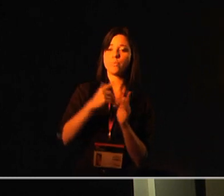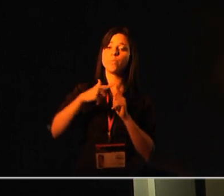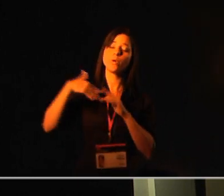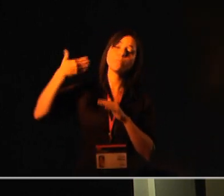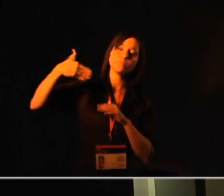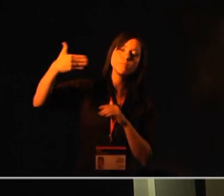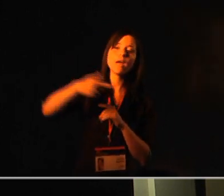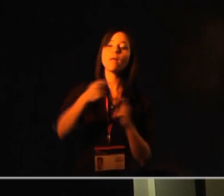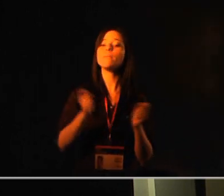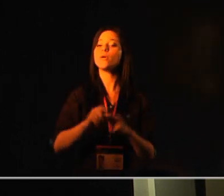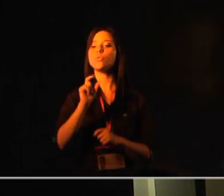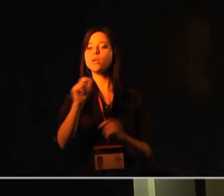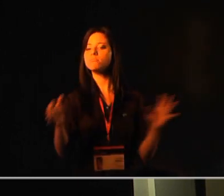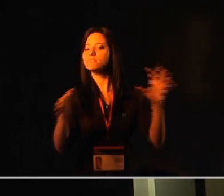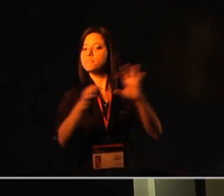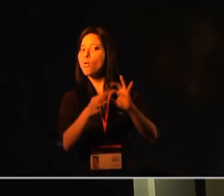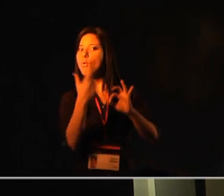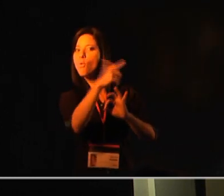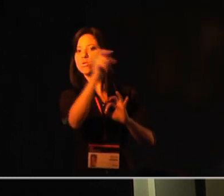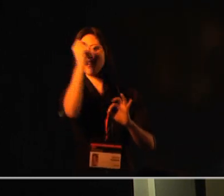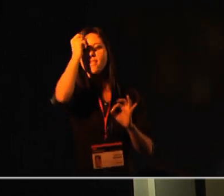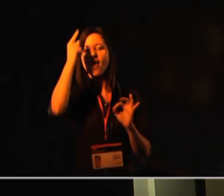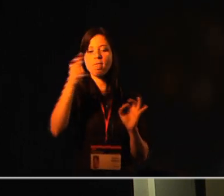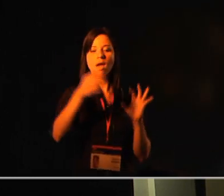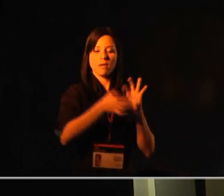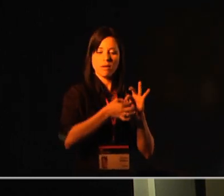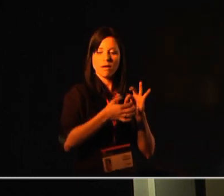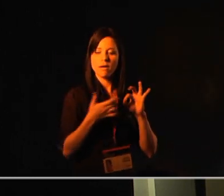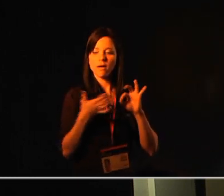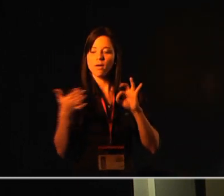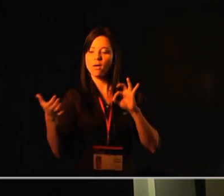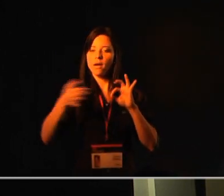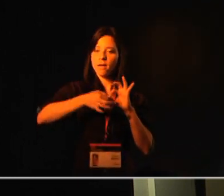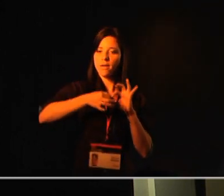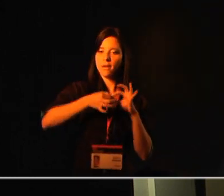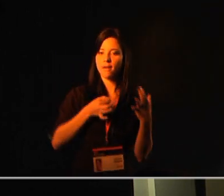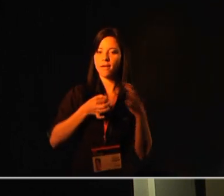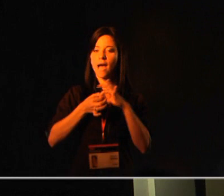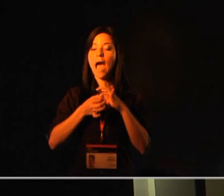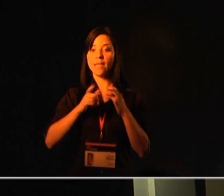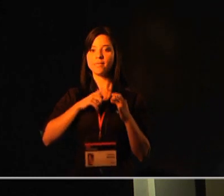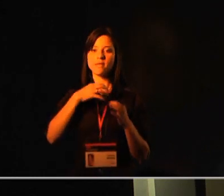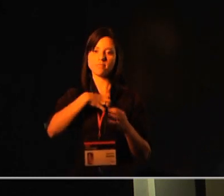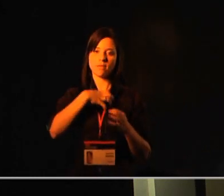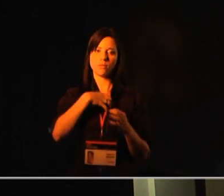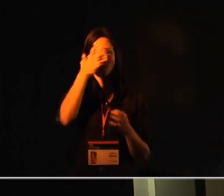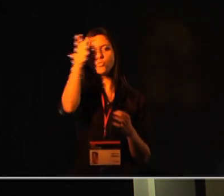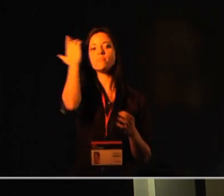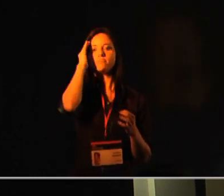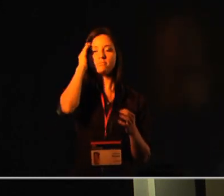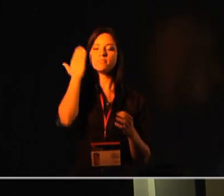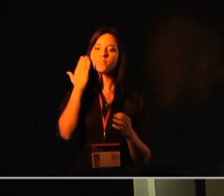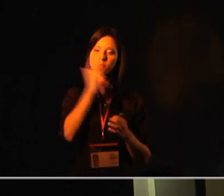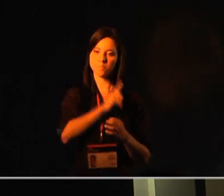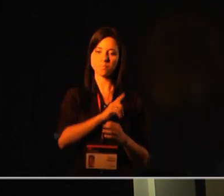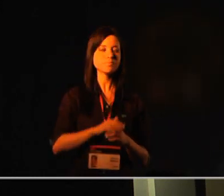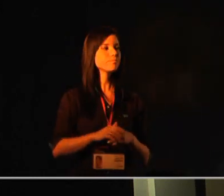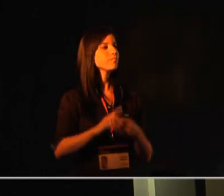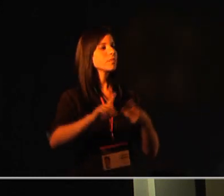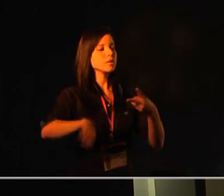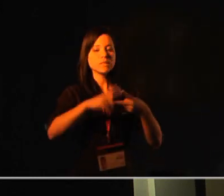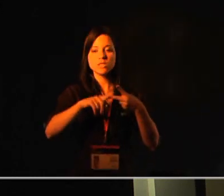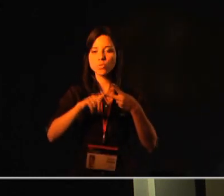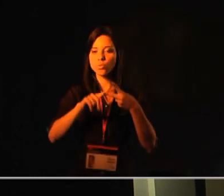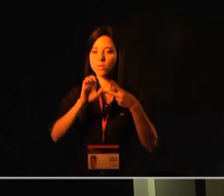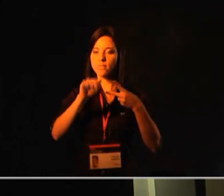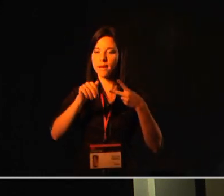na frente ela pode se associar com outra ideia e passar a fazer sentido. Né? Uma vez que eu registro tudo, a segunda fase, a incubação,